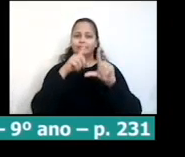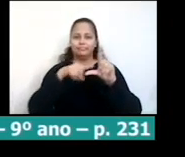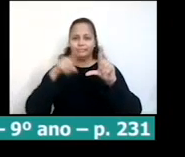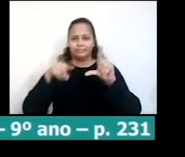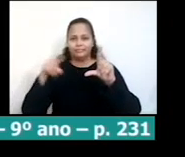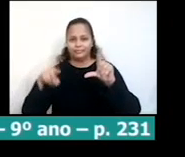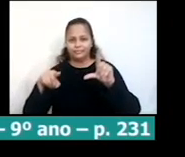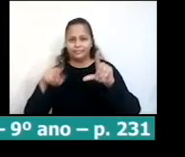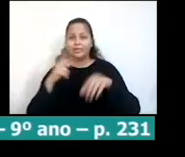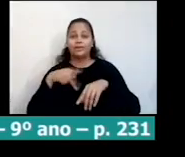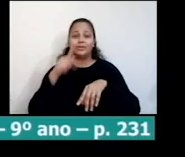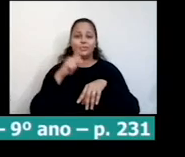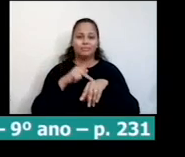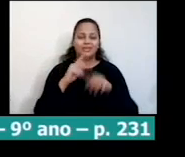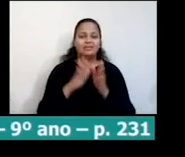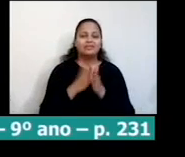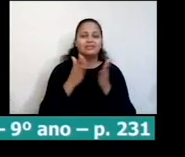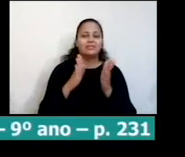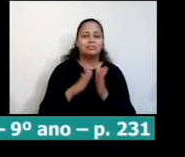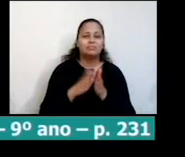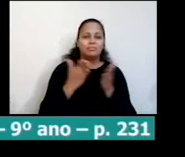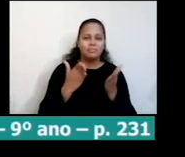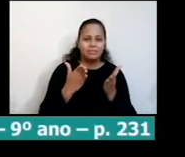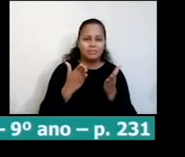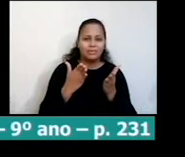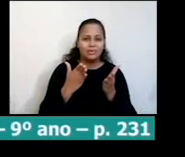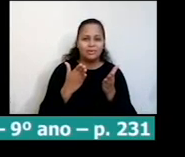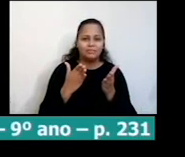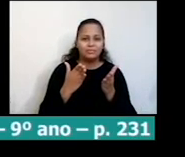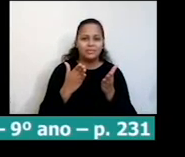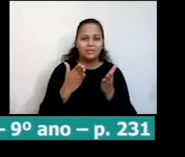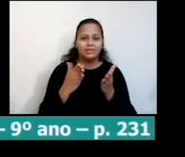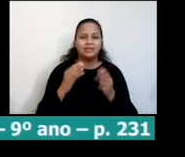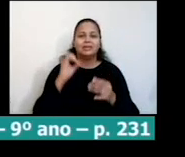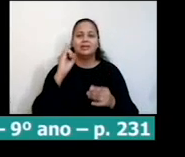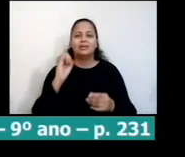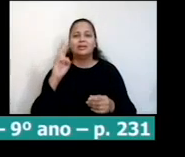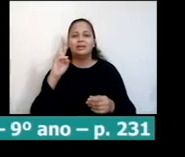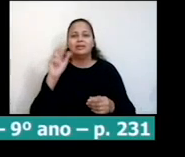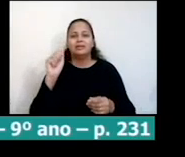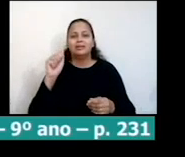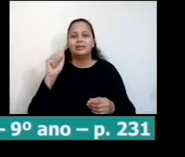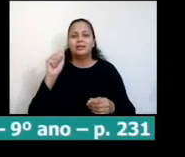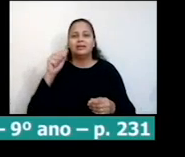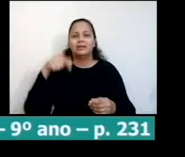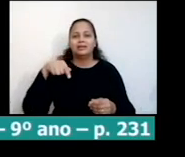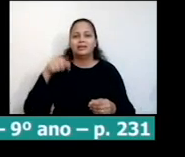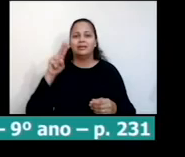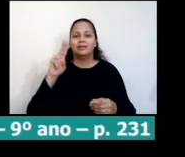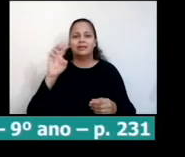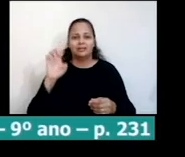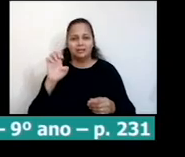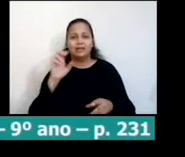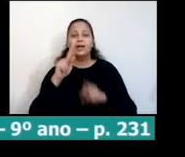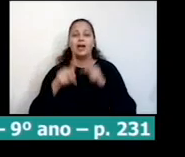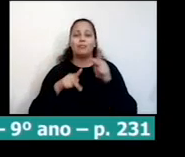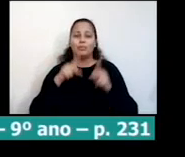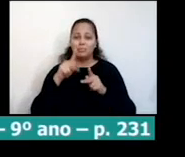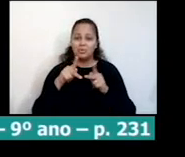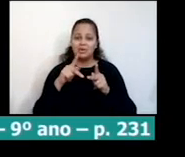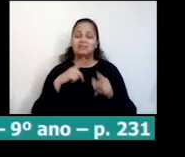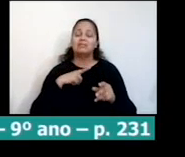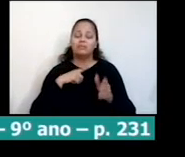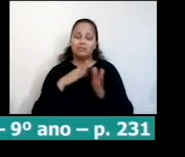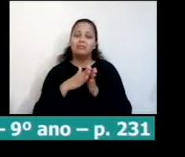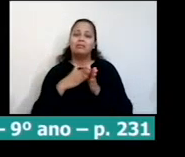E aí os países pobres. O Iraque é o 17º país do mundo com maior taxa de crescimento vegetativo. Ou seja, a população tem